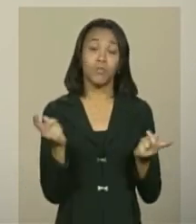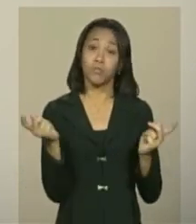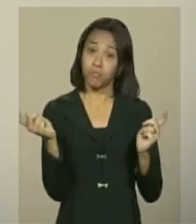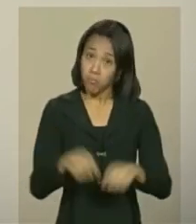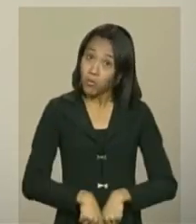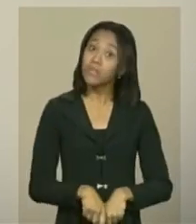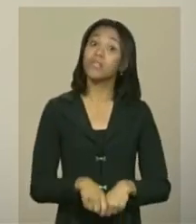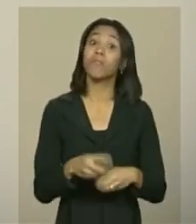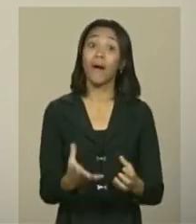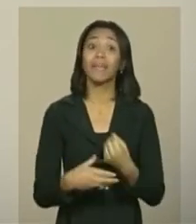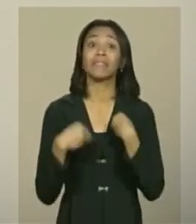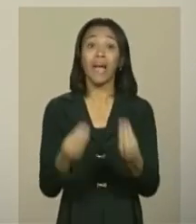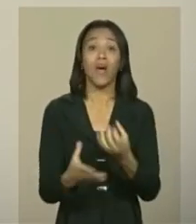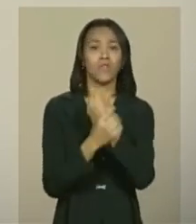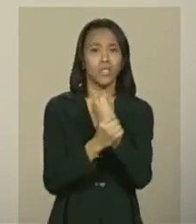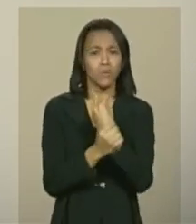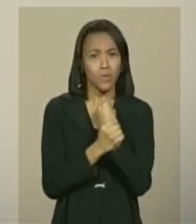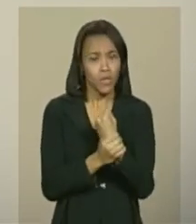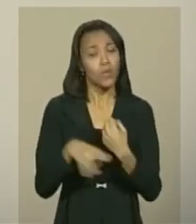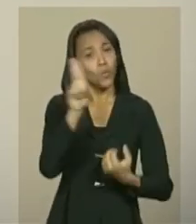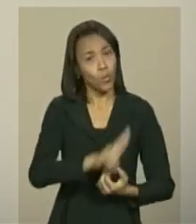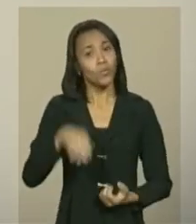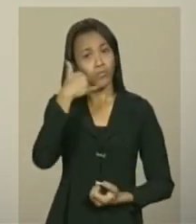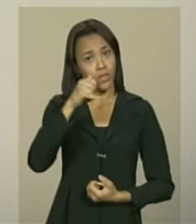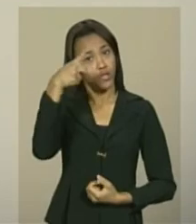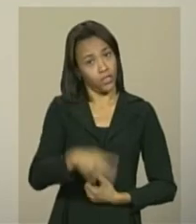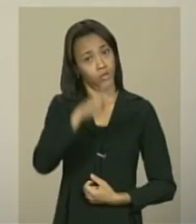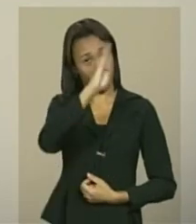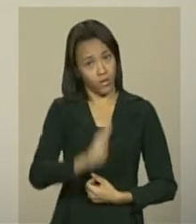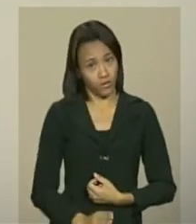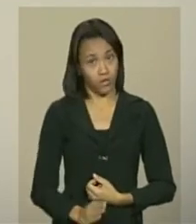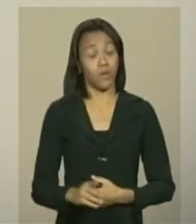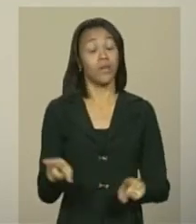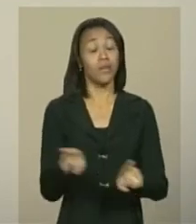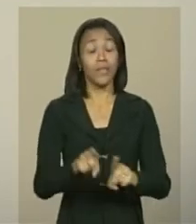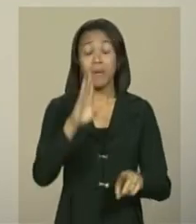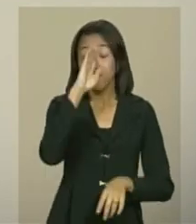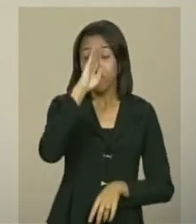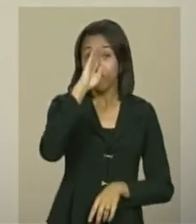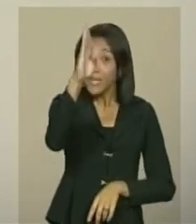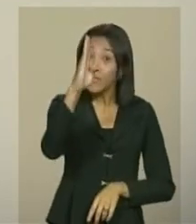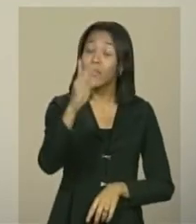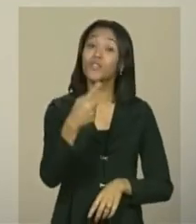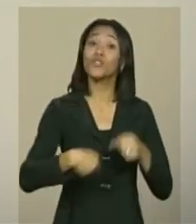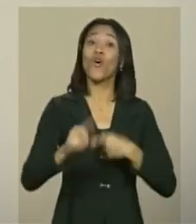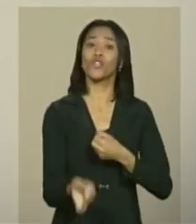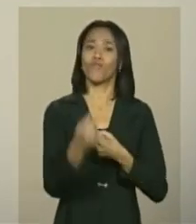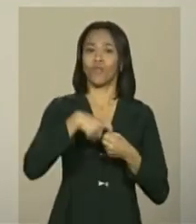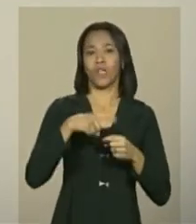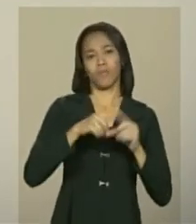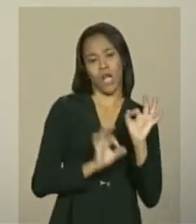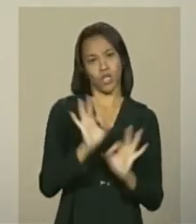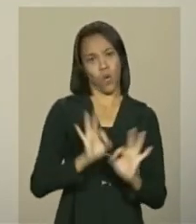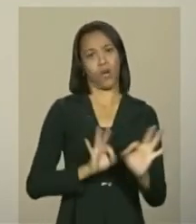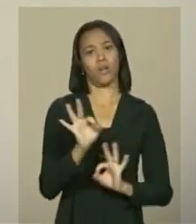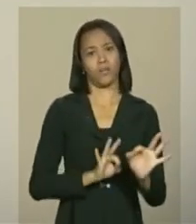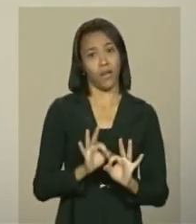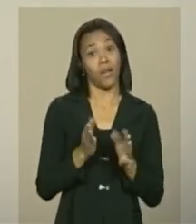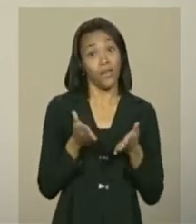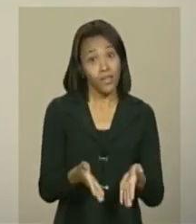para garantir a oferta de energia no país e principalmente voltamos a planejar